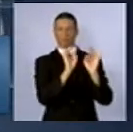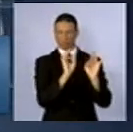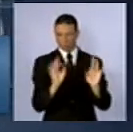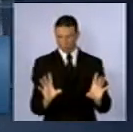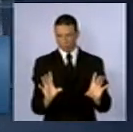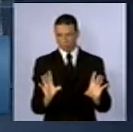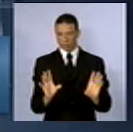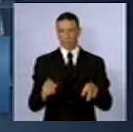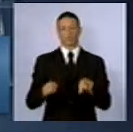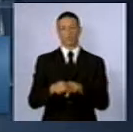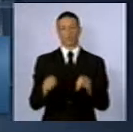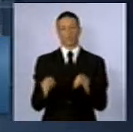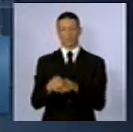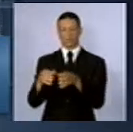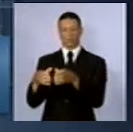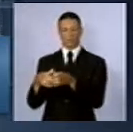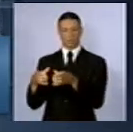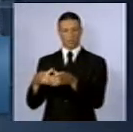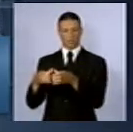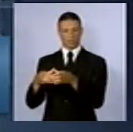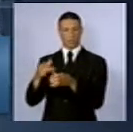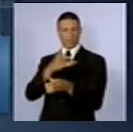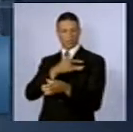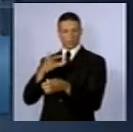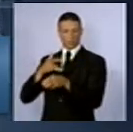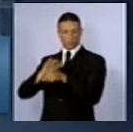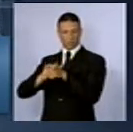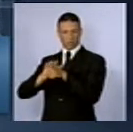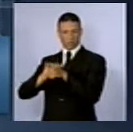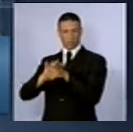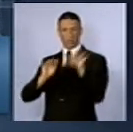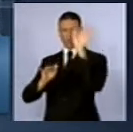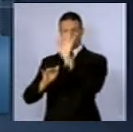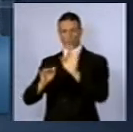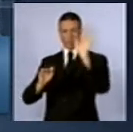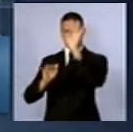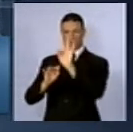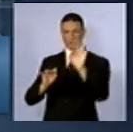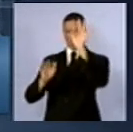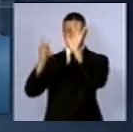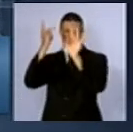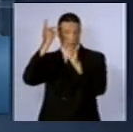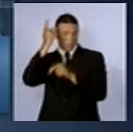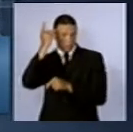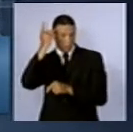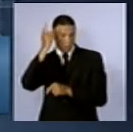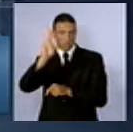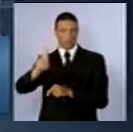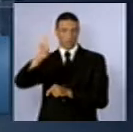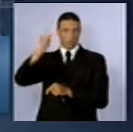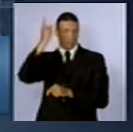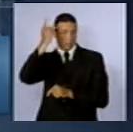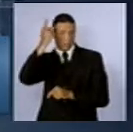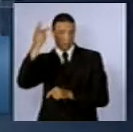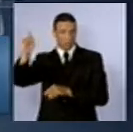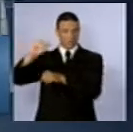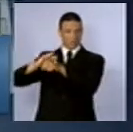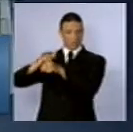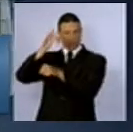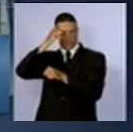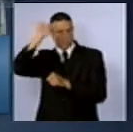realizado no departamento de epidemiologia da faculdade de saúde pública da Universidade de São Paulo bem